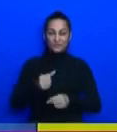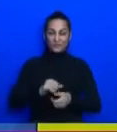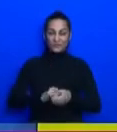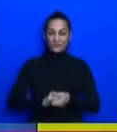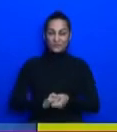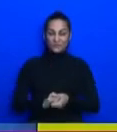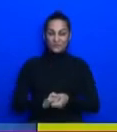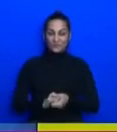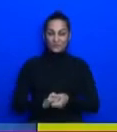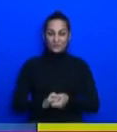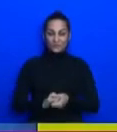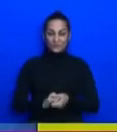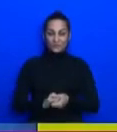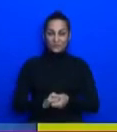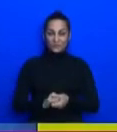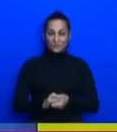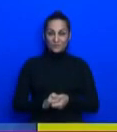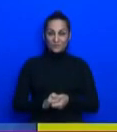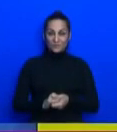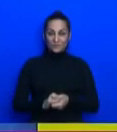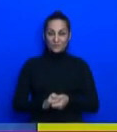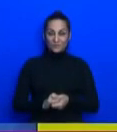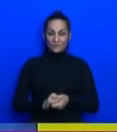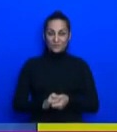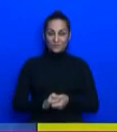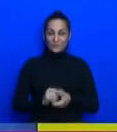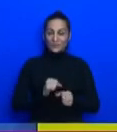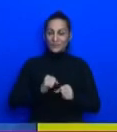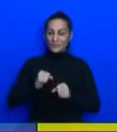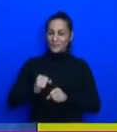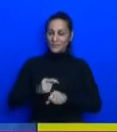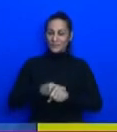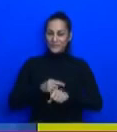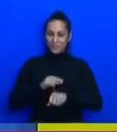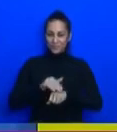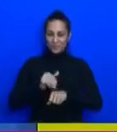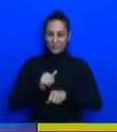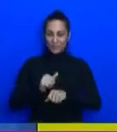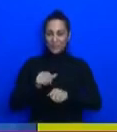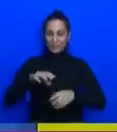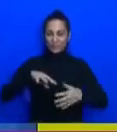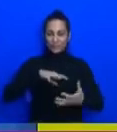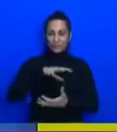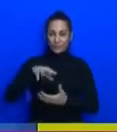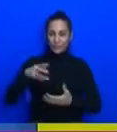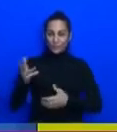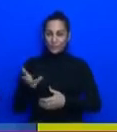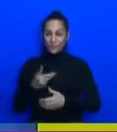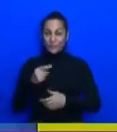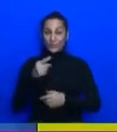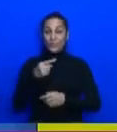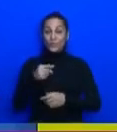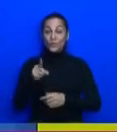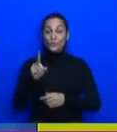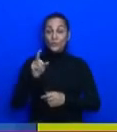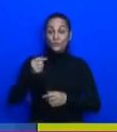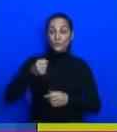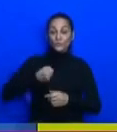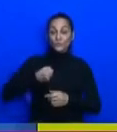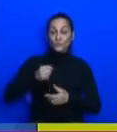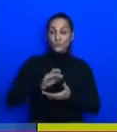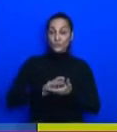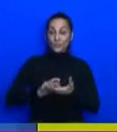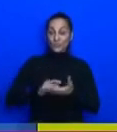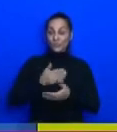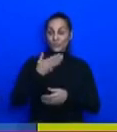rosa 06. E pode ser agora, vamos chamar na velocidade do globo o 15º e